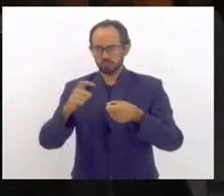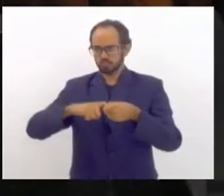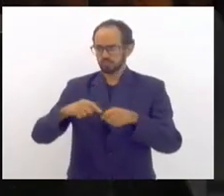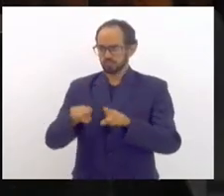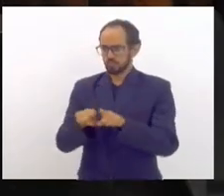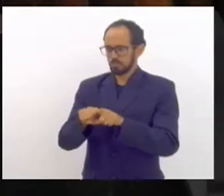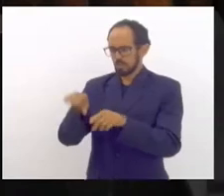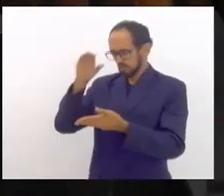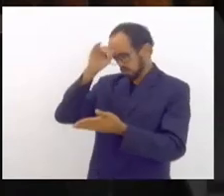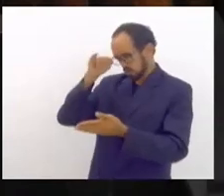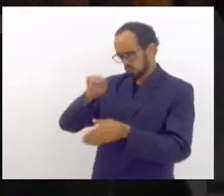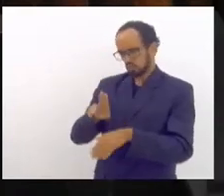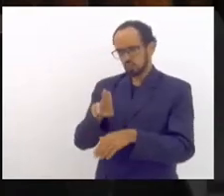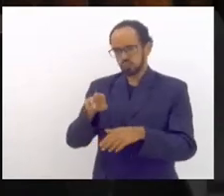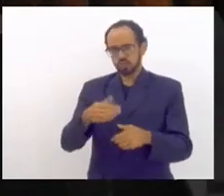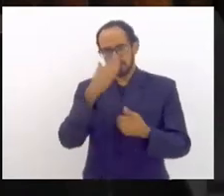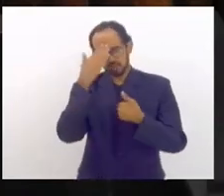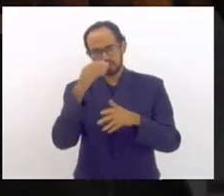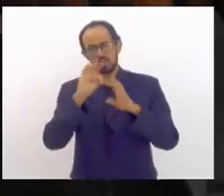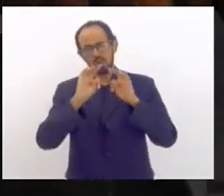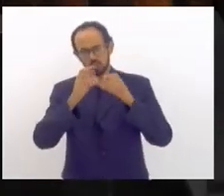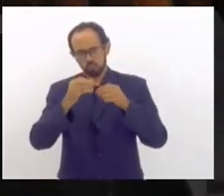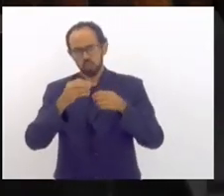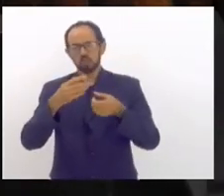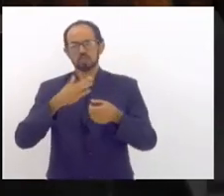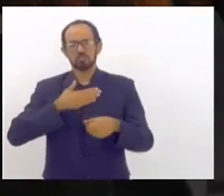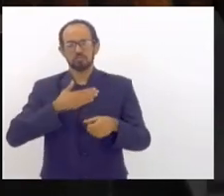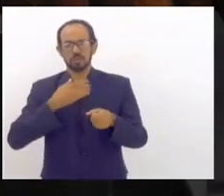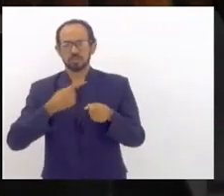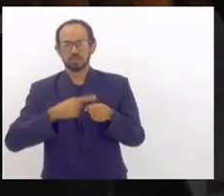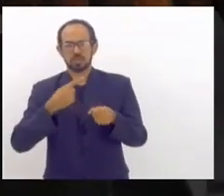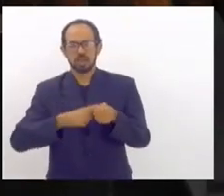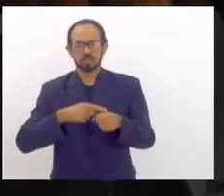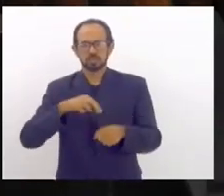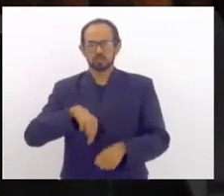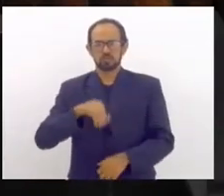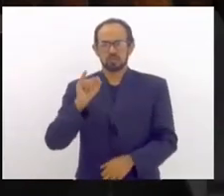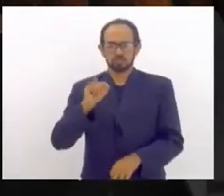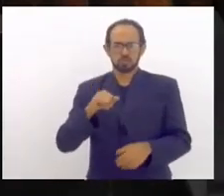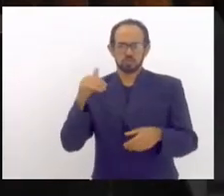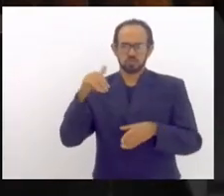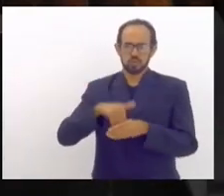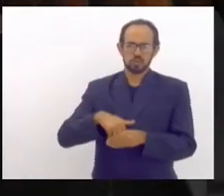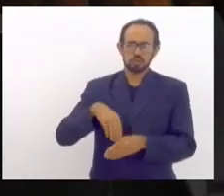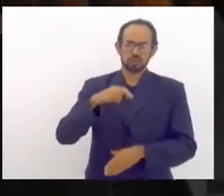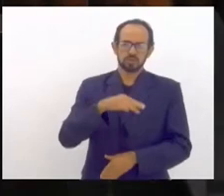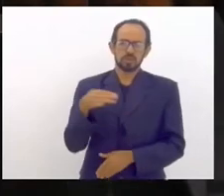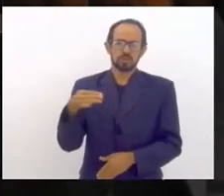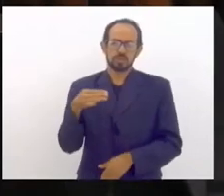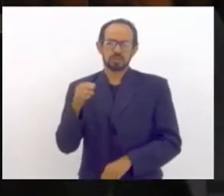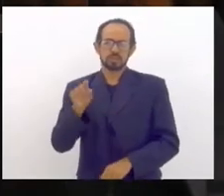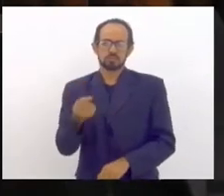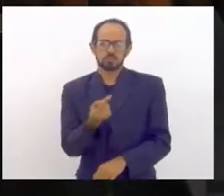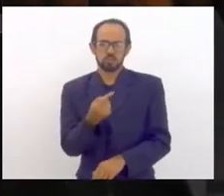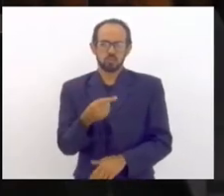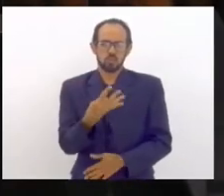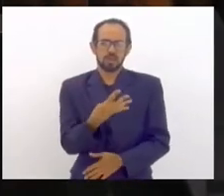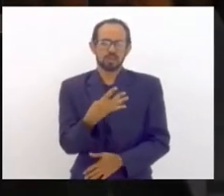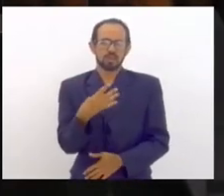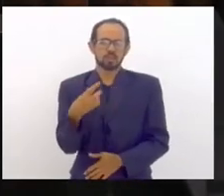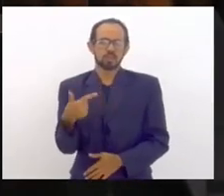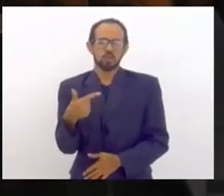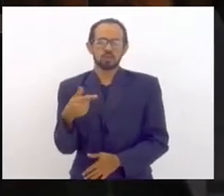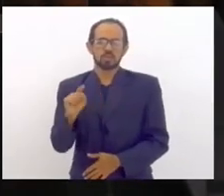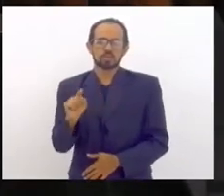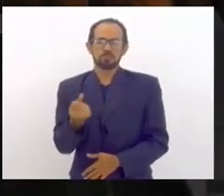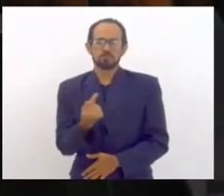minha cidade, Nova Iguaçu, a gratidão a todos os moradores da cidade de Nova Iguaçu, que me deram mais de 33 mil votos. Tive 42 mil votos, 811,